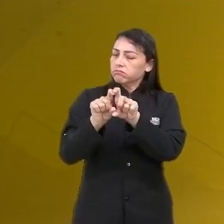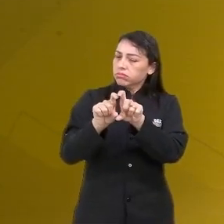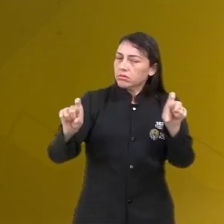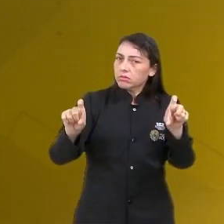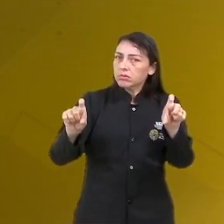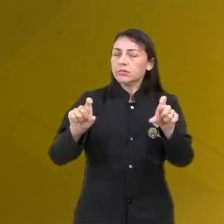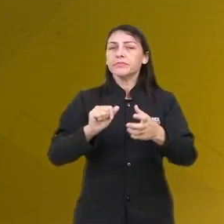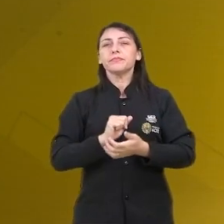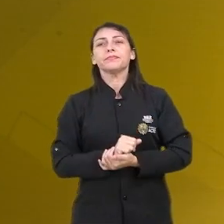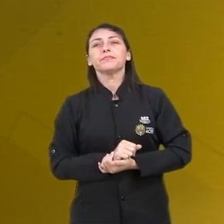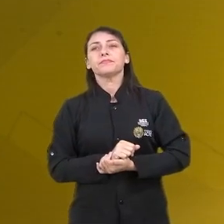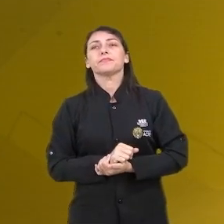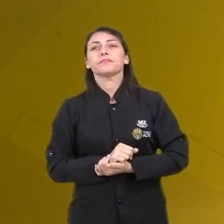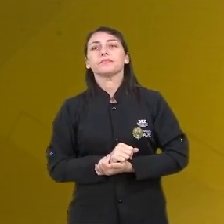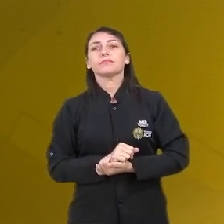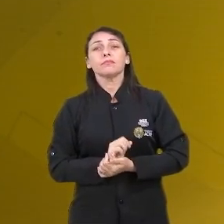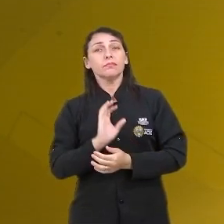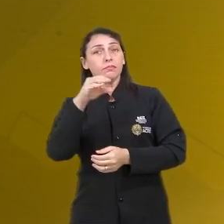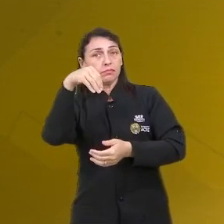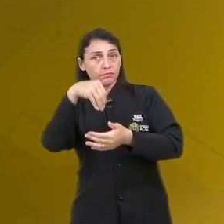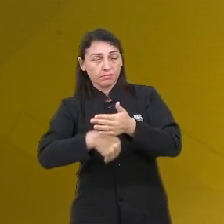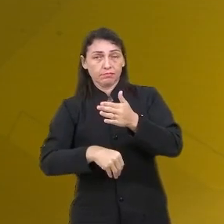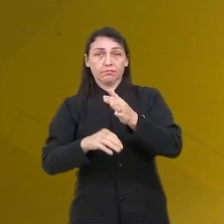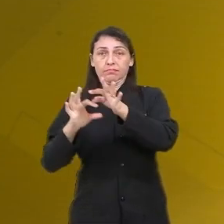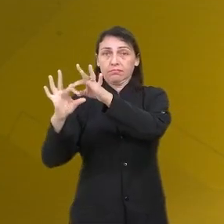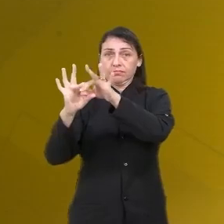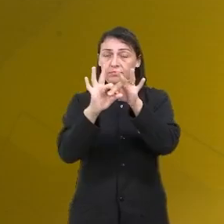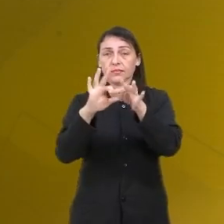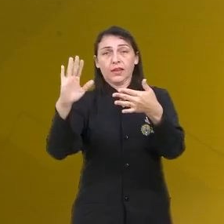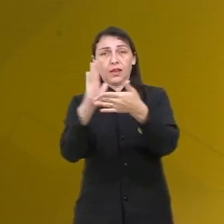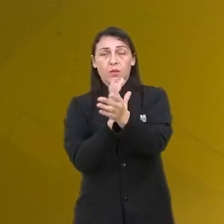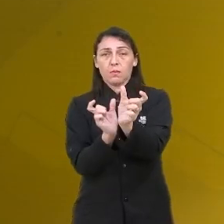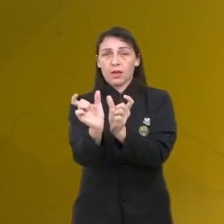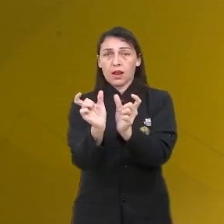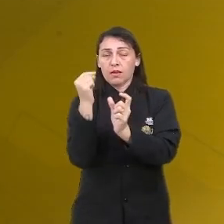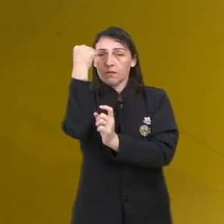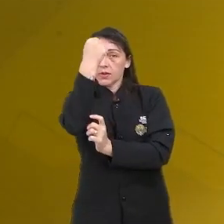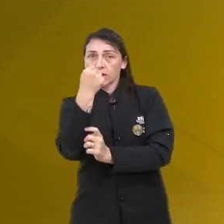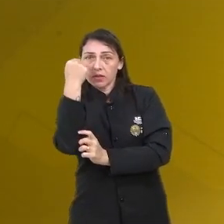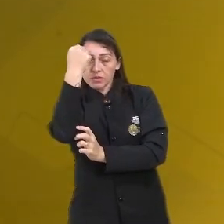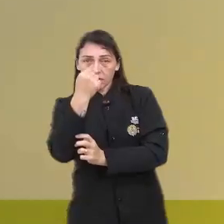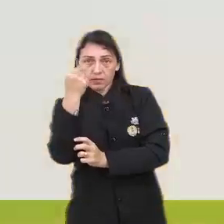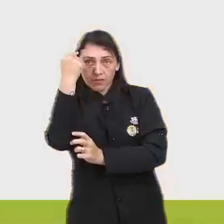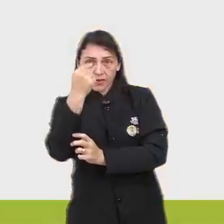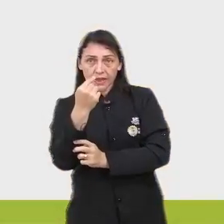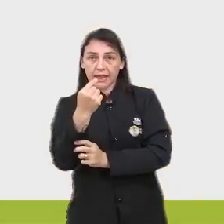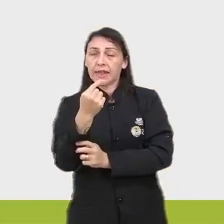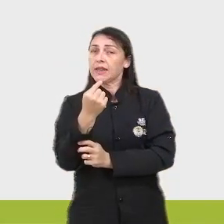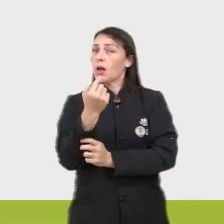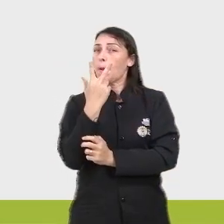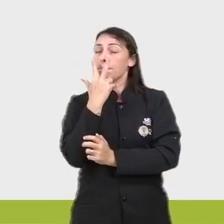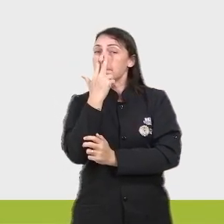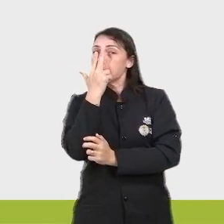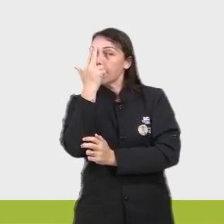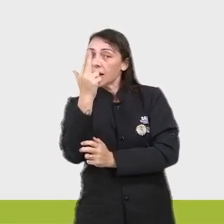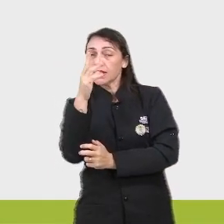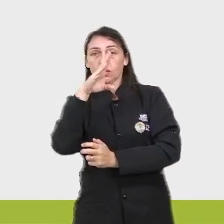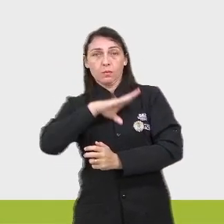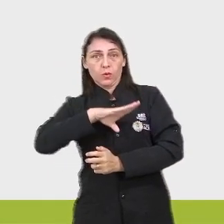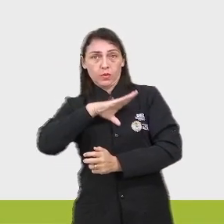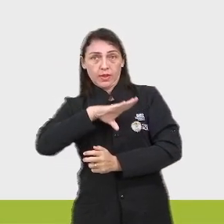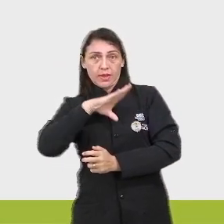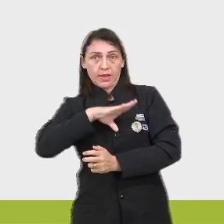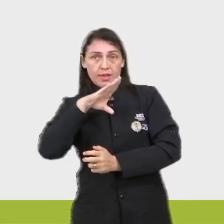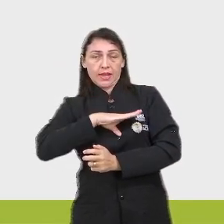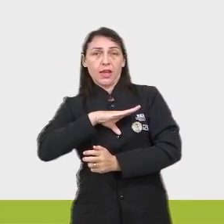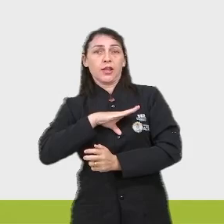leche. Dentro desse contexto, algumas palavras em espanhol, mesmo quando não são parecidas com o português,